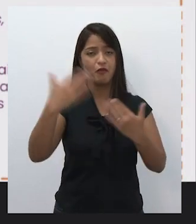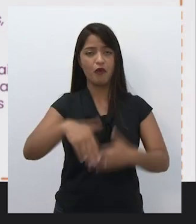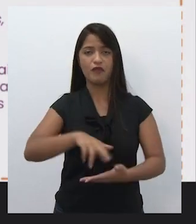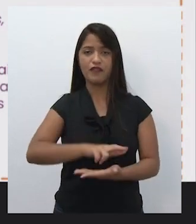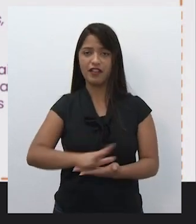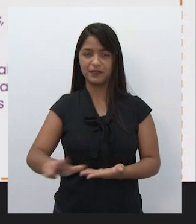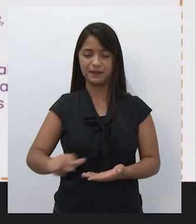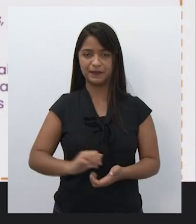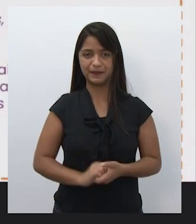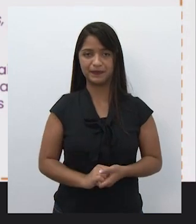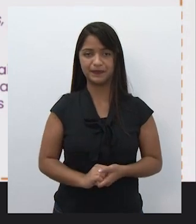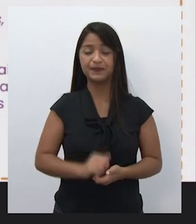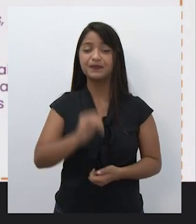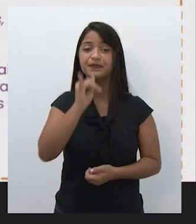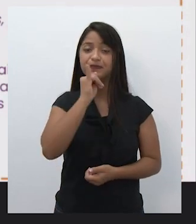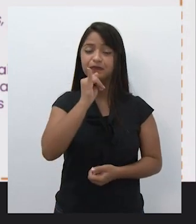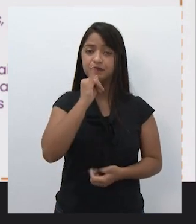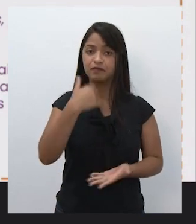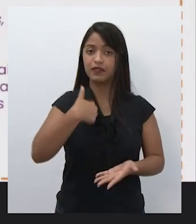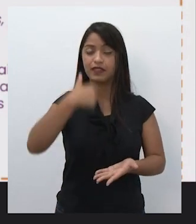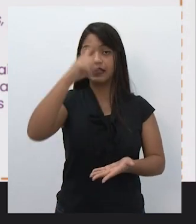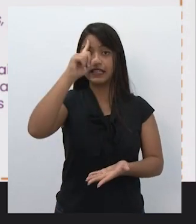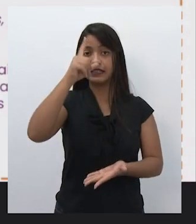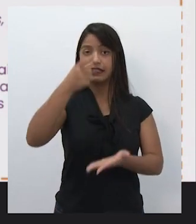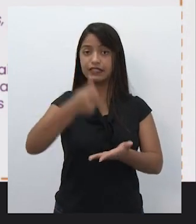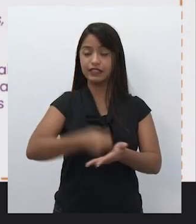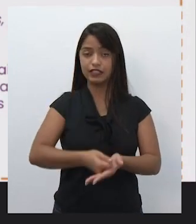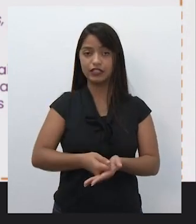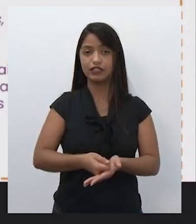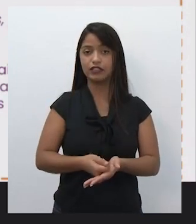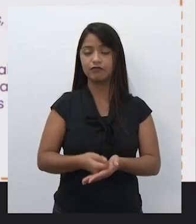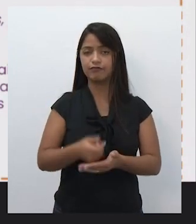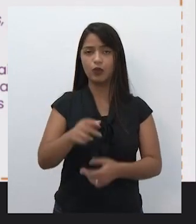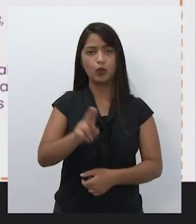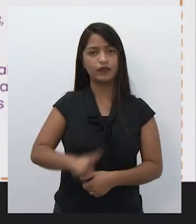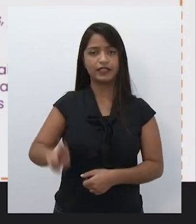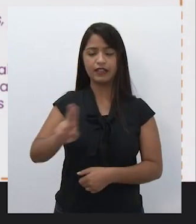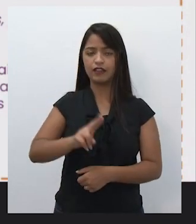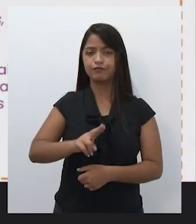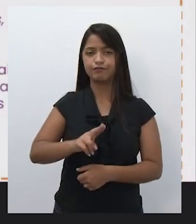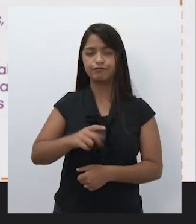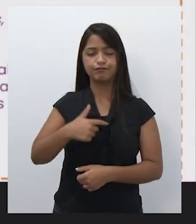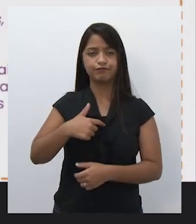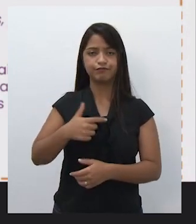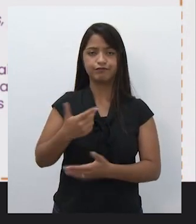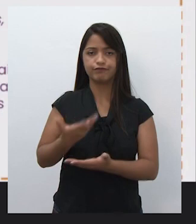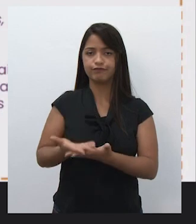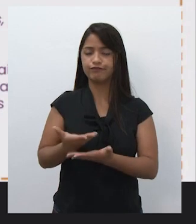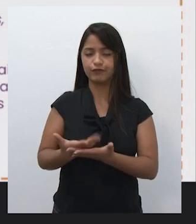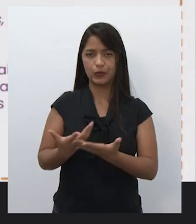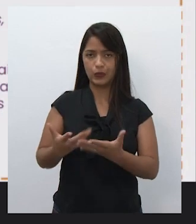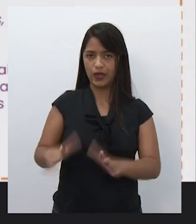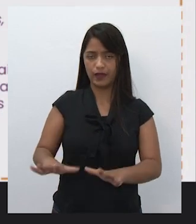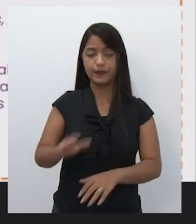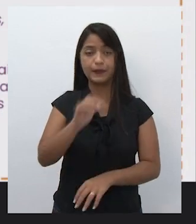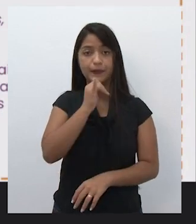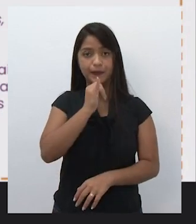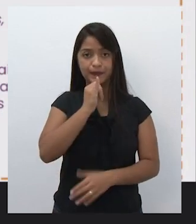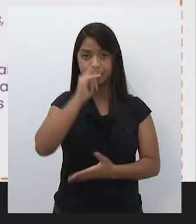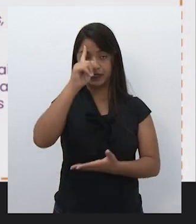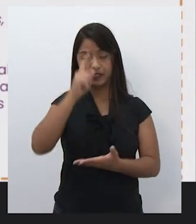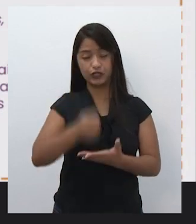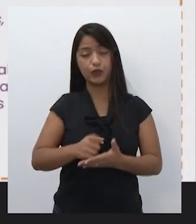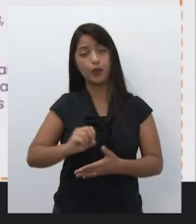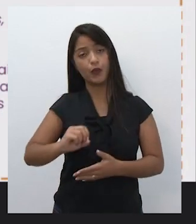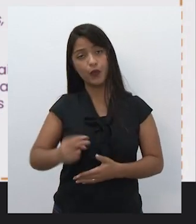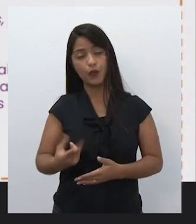resolvi fazer uma coisa que não é seguir carreira universitária, não vou fazer a universidade, seja